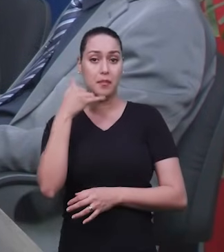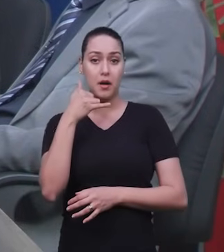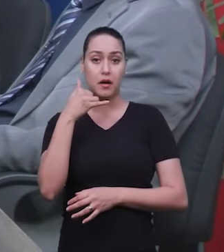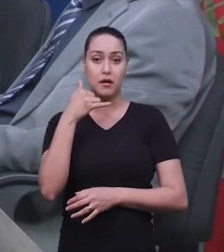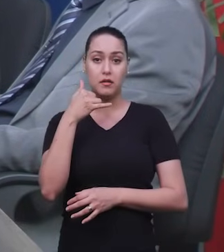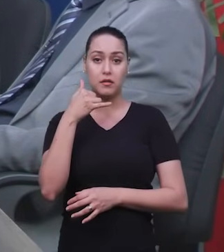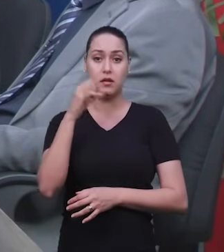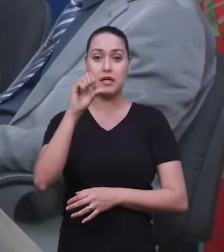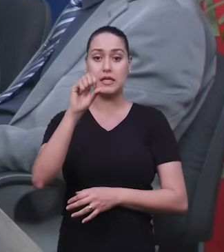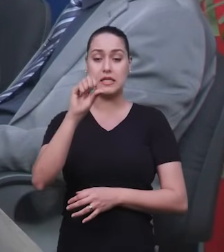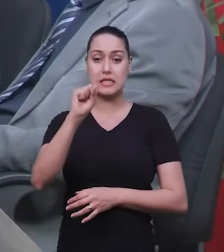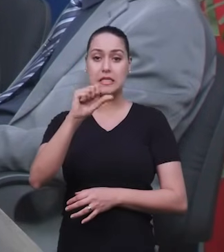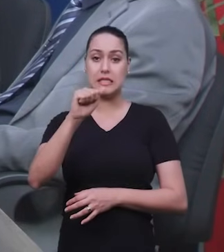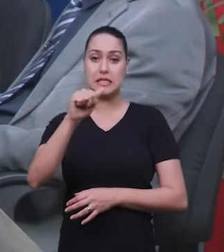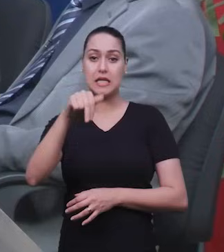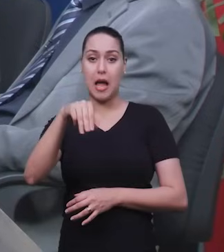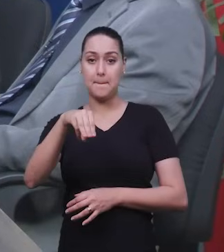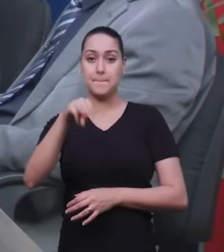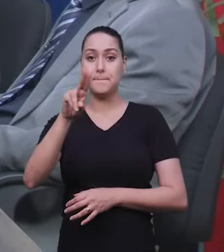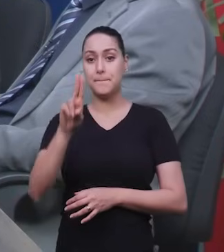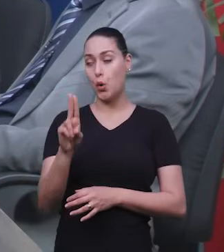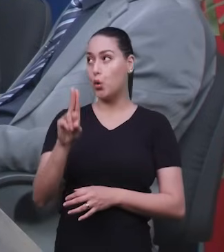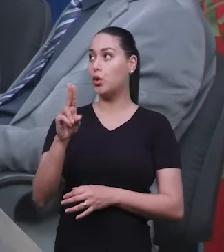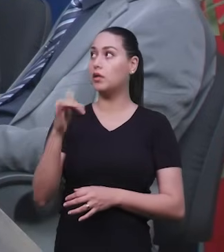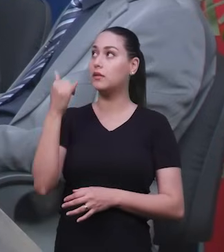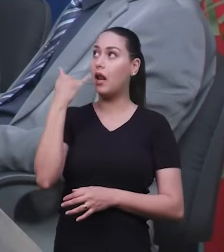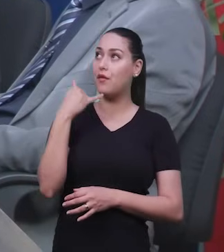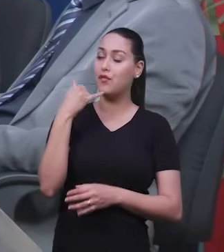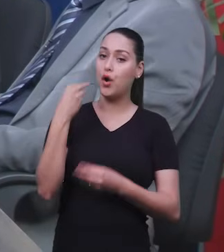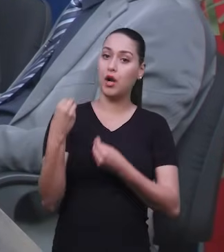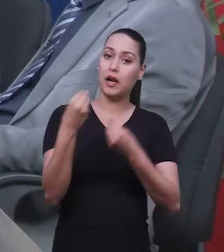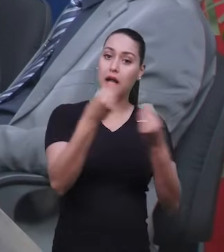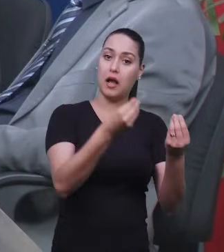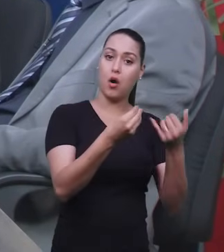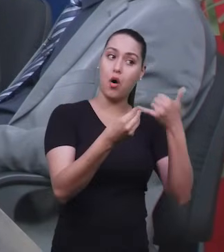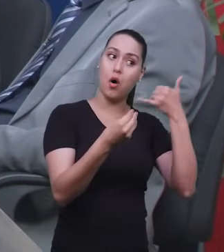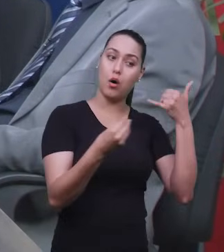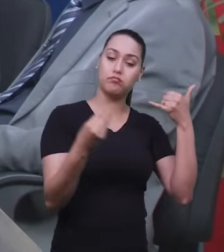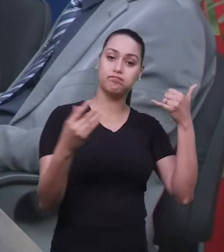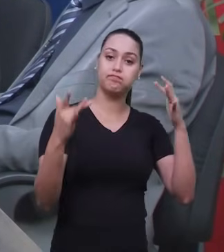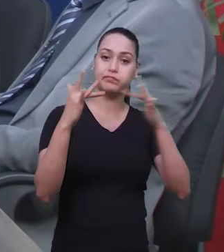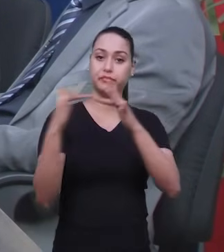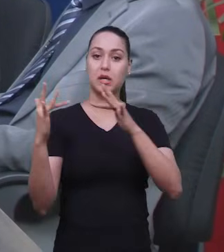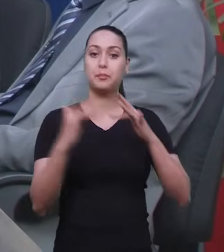o sistema de saúde, dei o telefone, eles entraram em contato com ela,